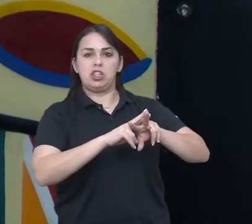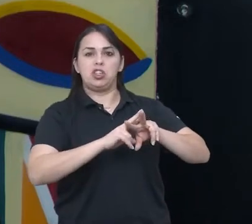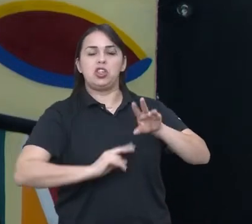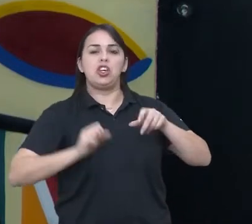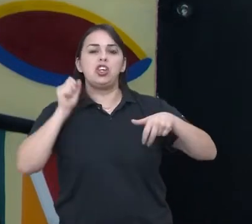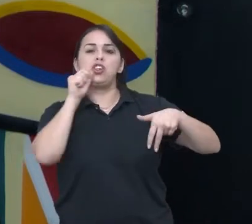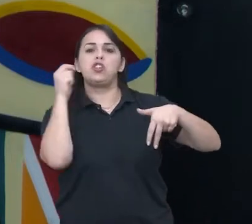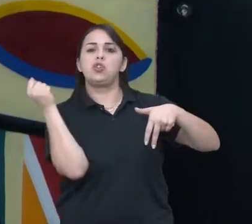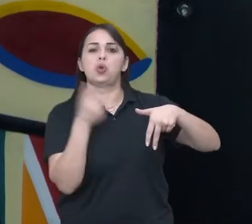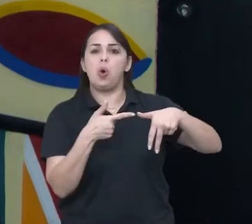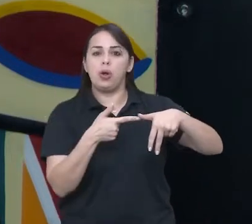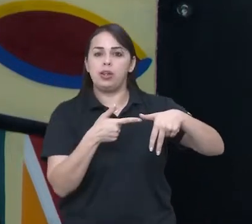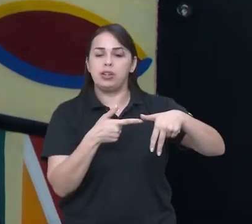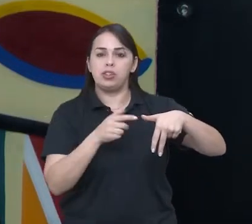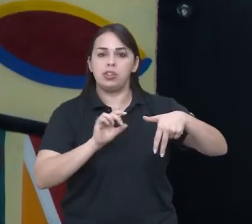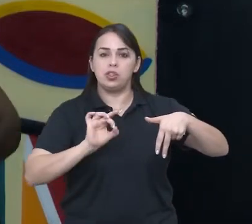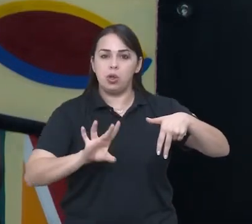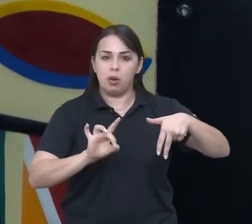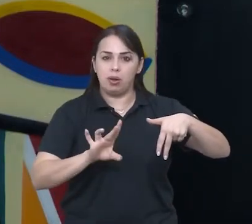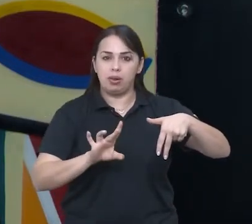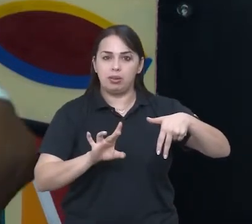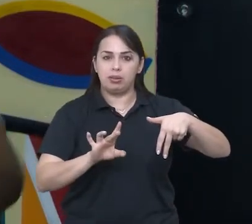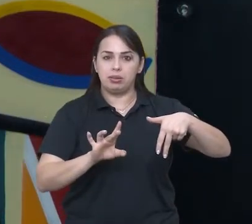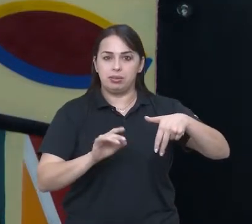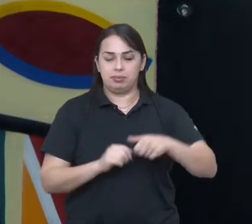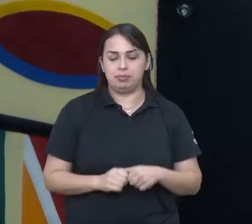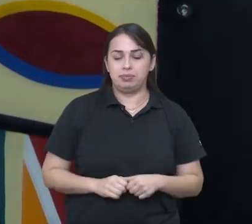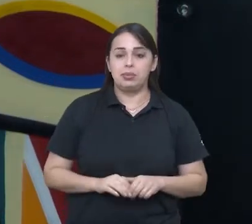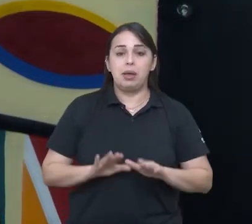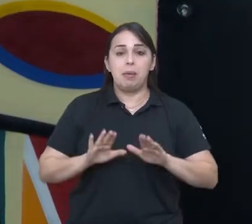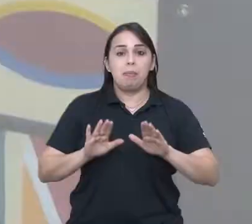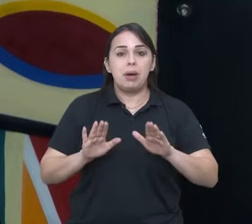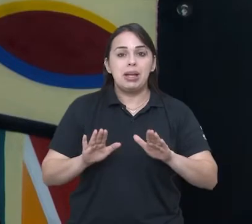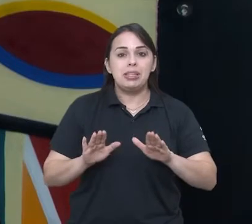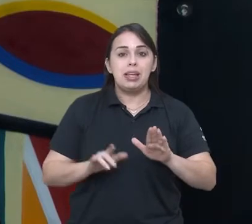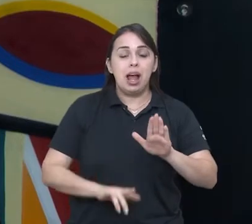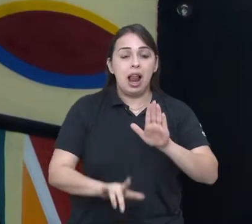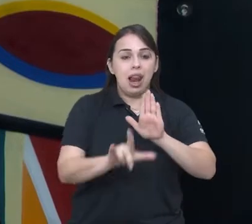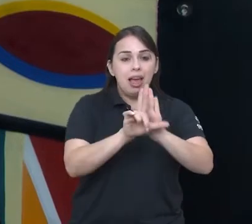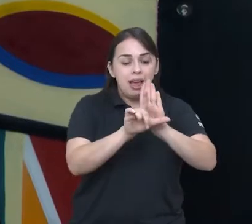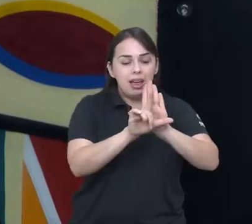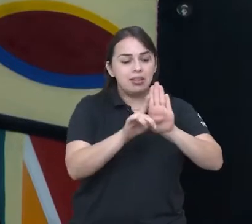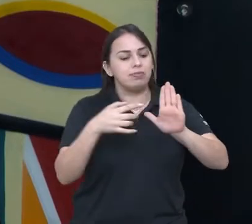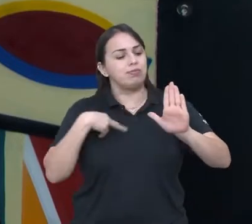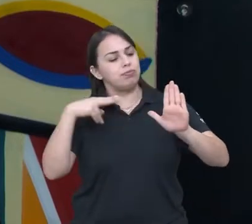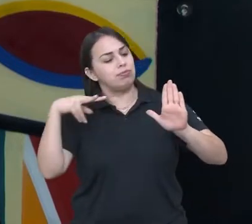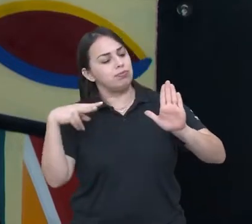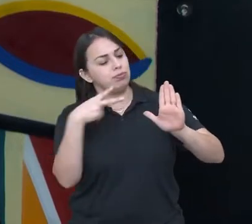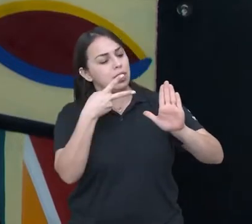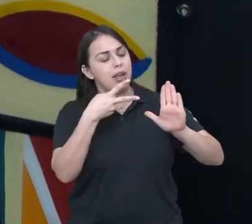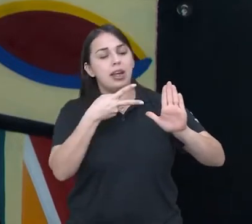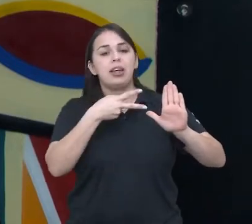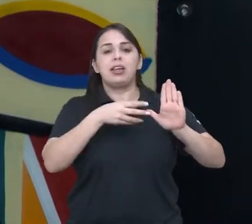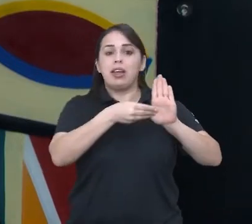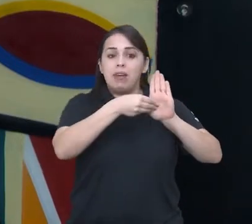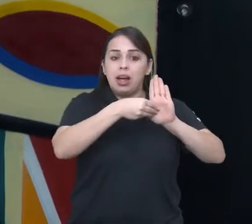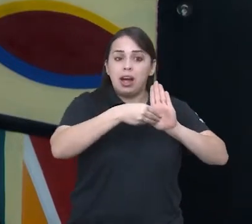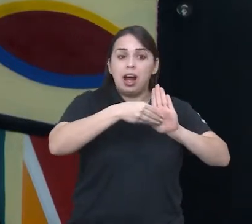injúria racial, que era um crime de menos proporção. Essa lei, eu vejo ela mais no